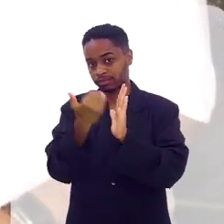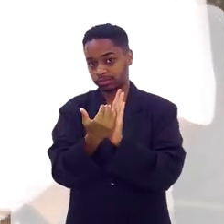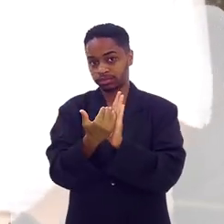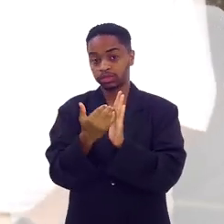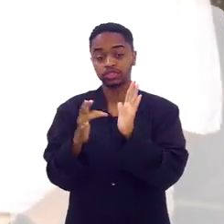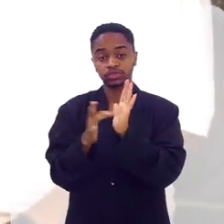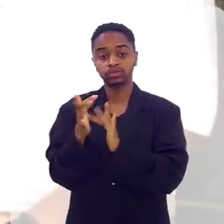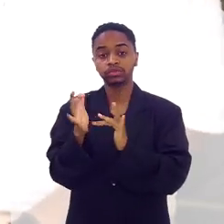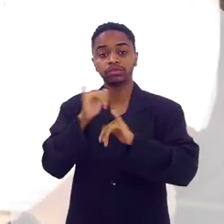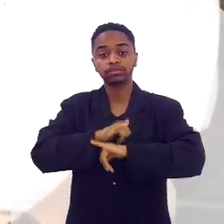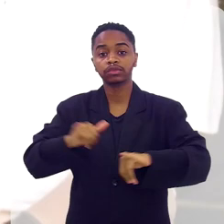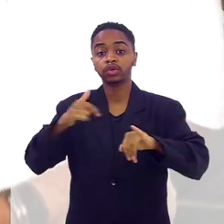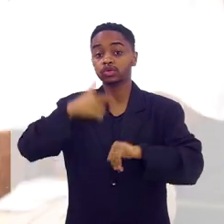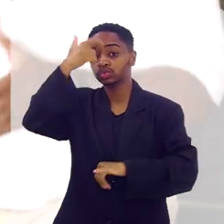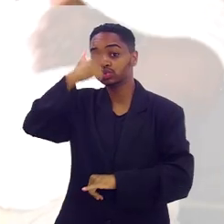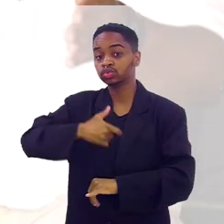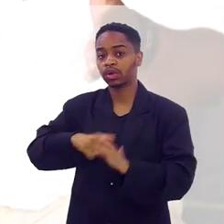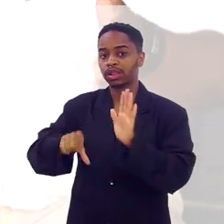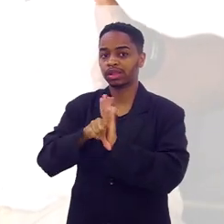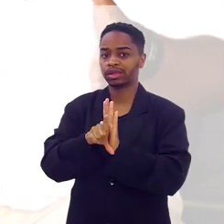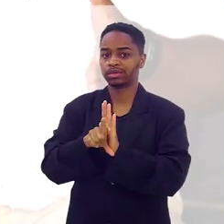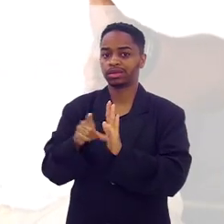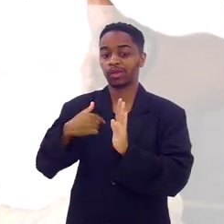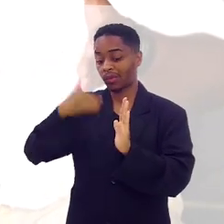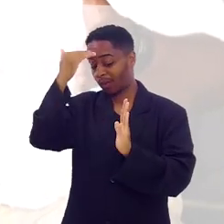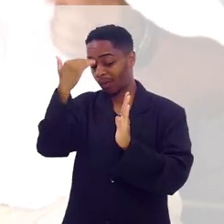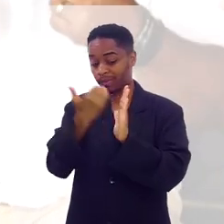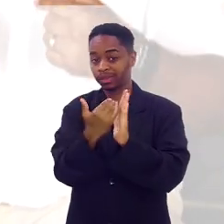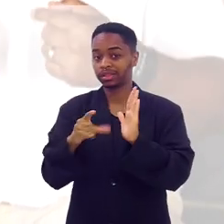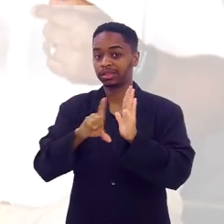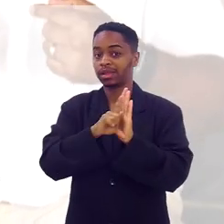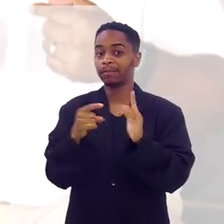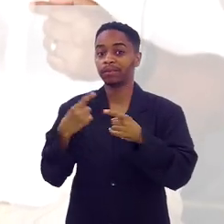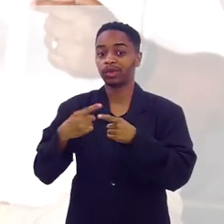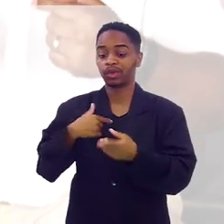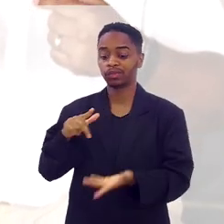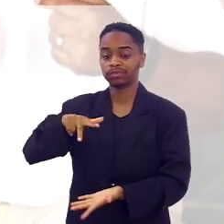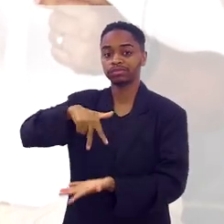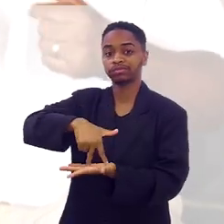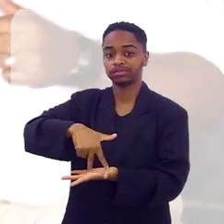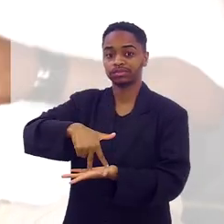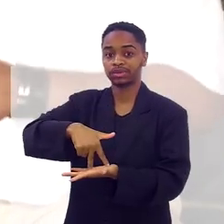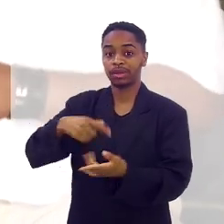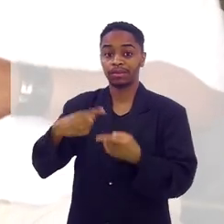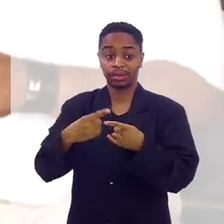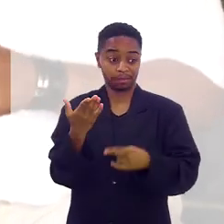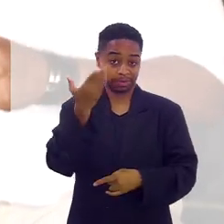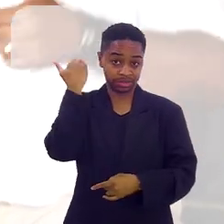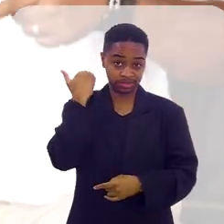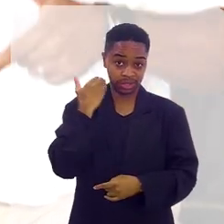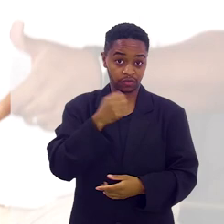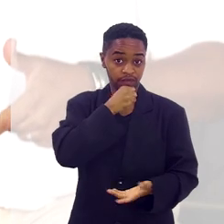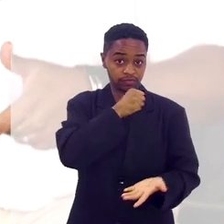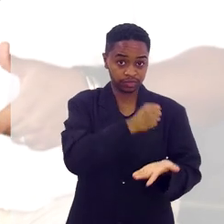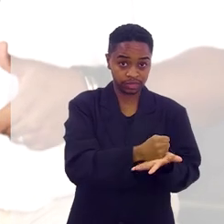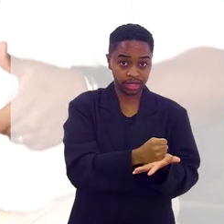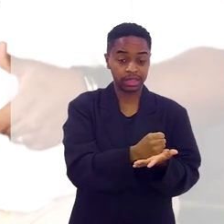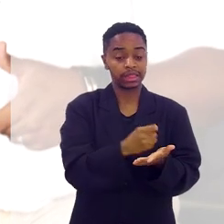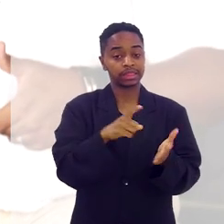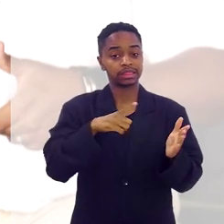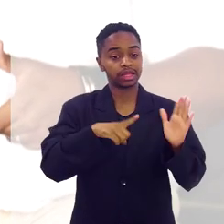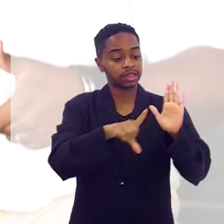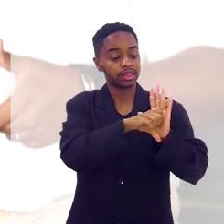Eu sou a lei, eu vim cumprir a lei, ou seja, eu estou aqui, o que a lei dizia, agora